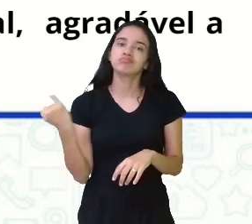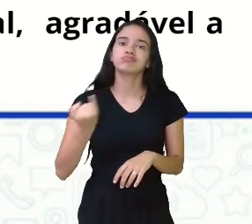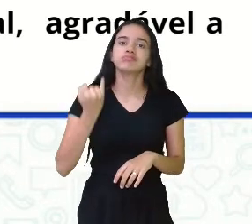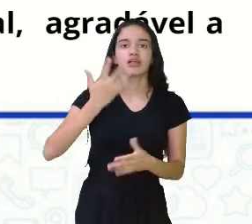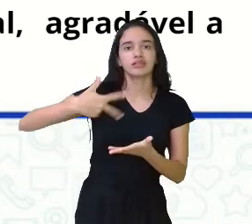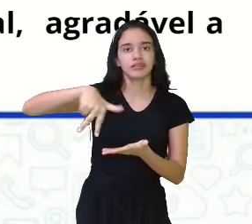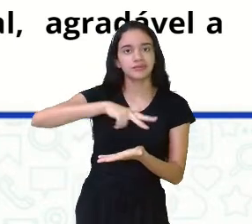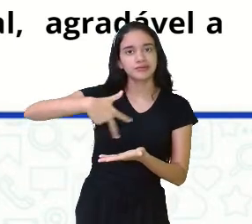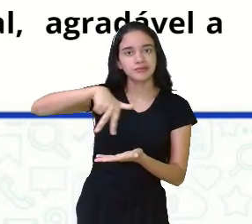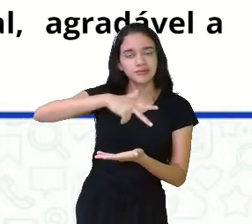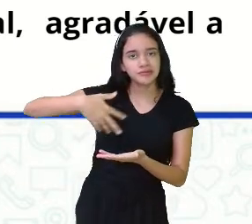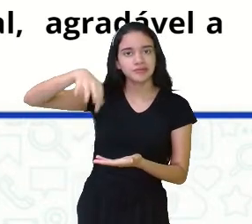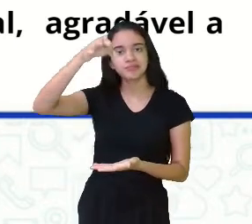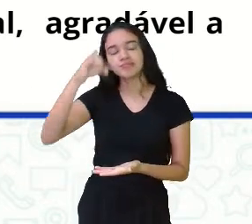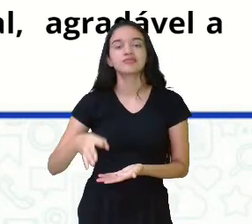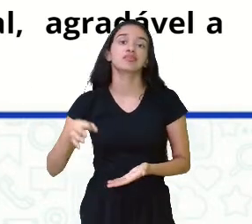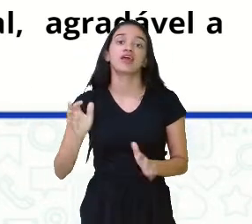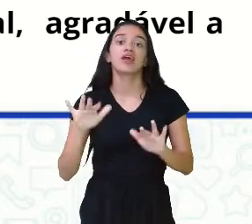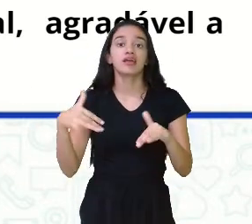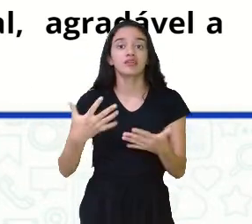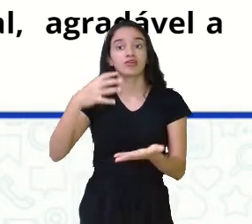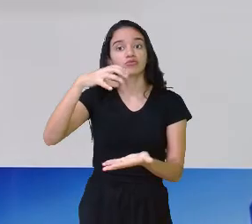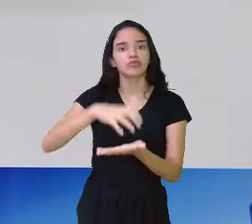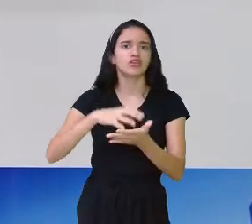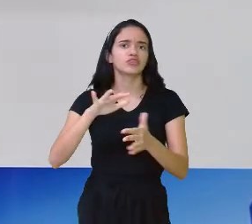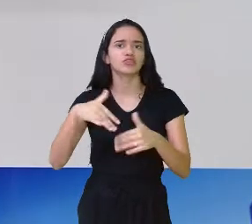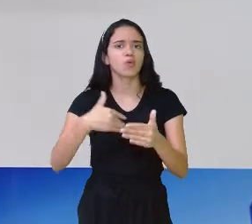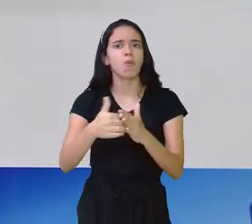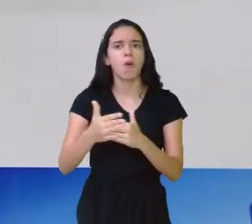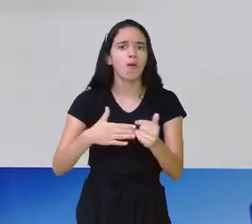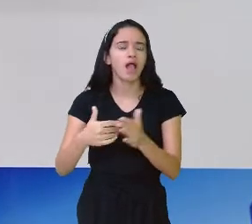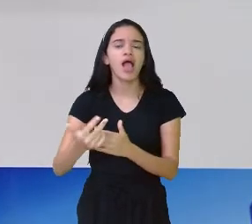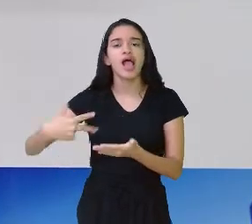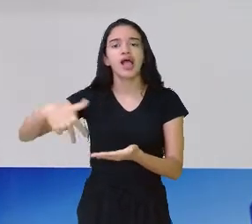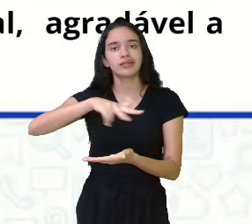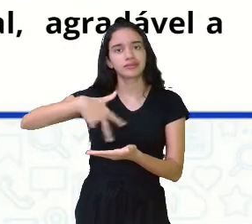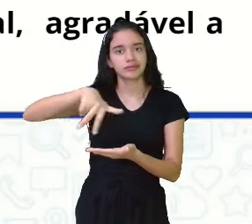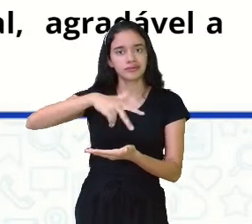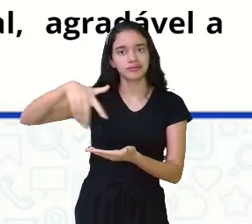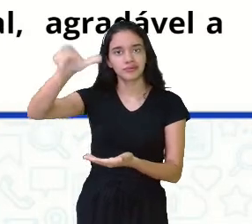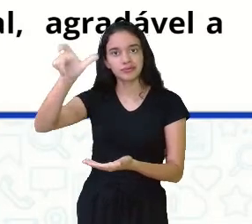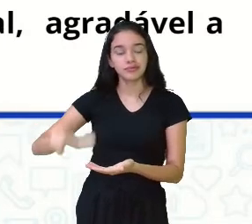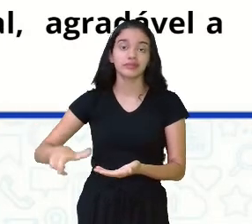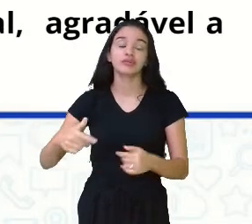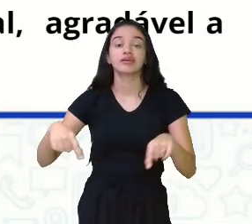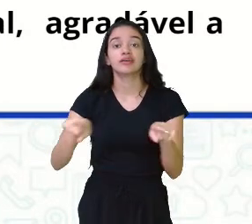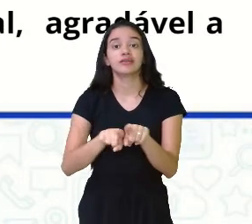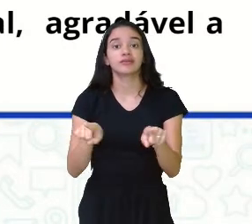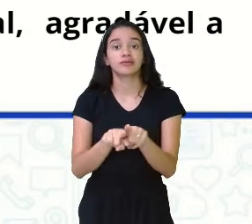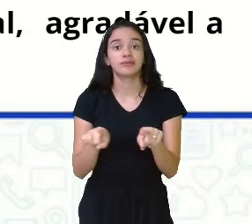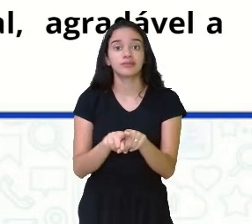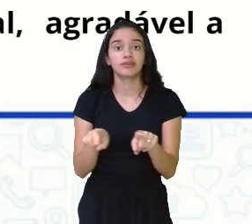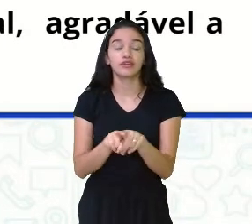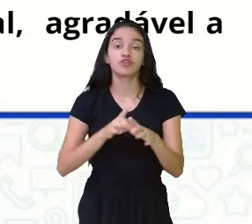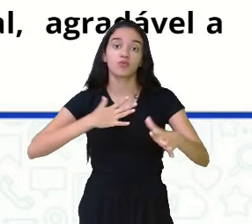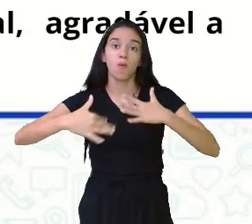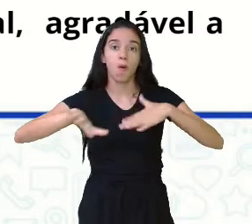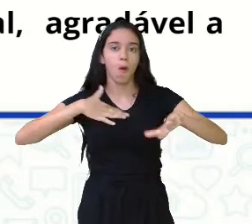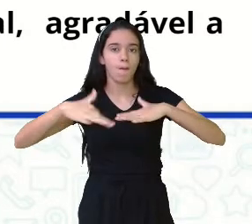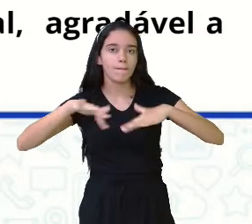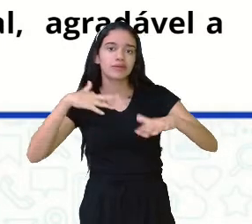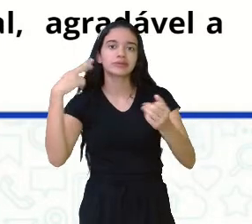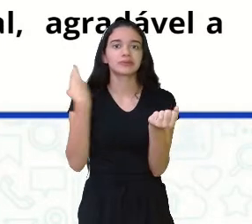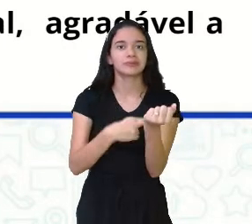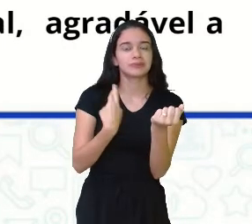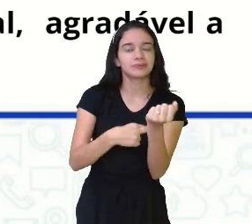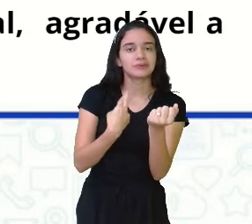da dança. Exato. Né? Então, o centro de qualquer dança é o dançarino, encarregado de executar os movimentos com o